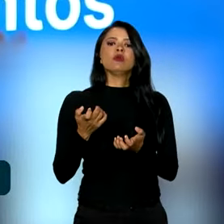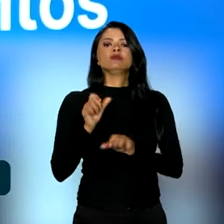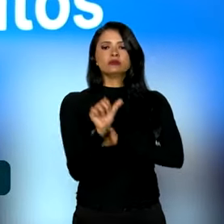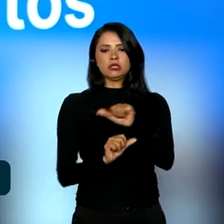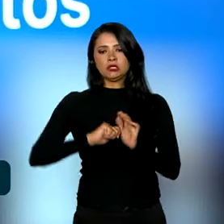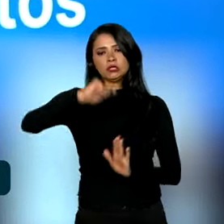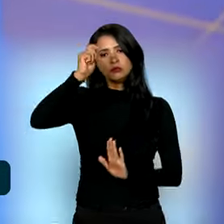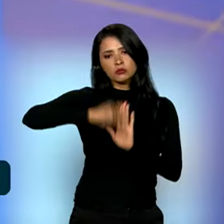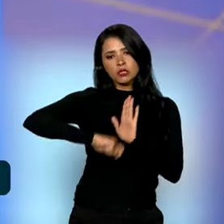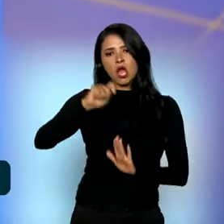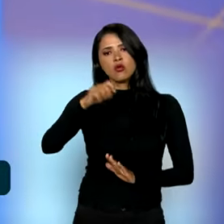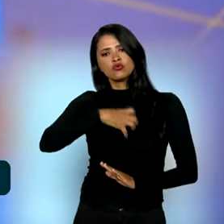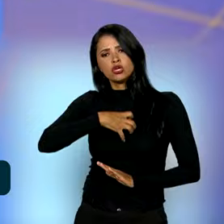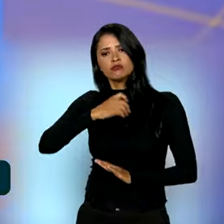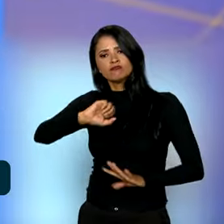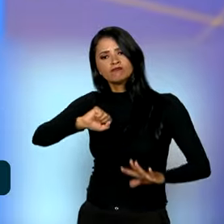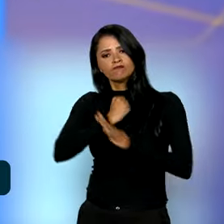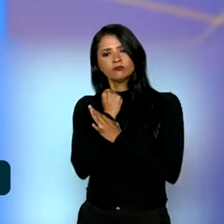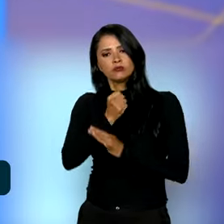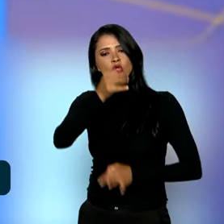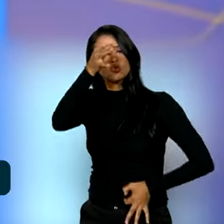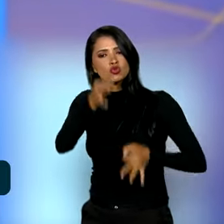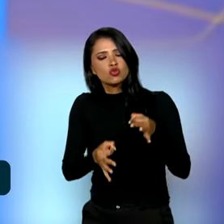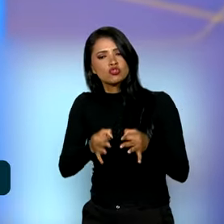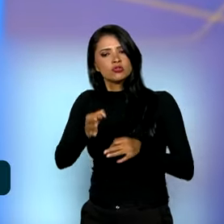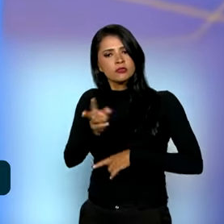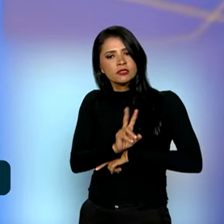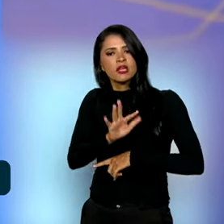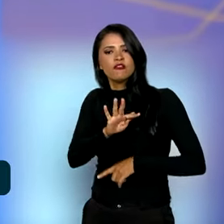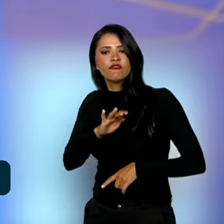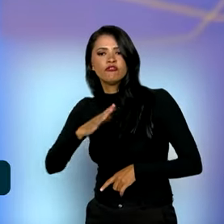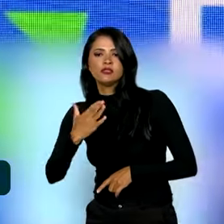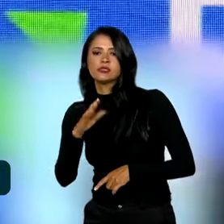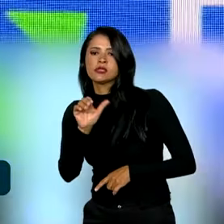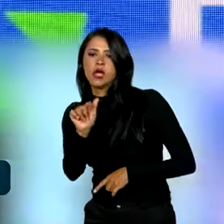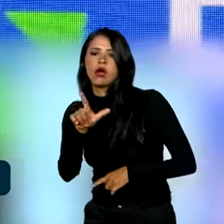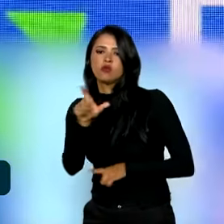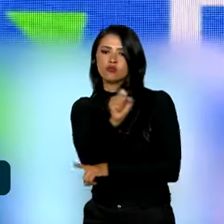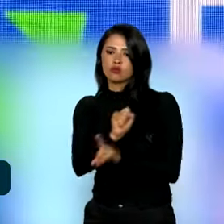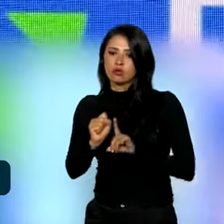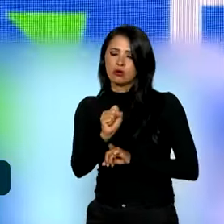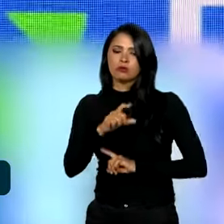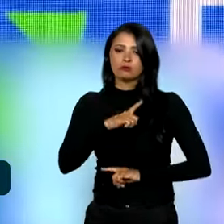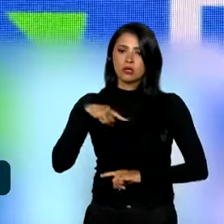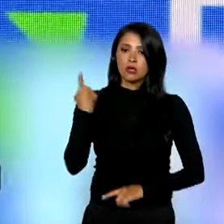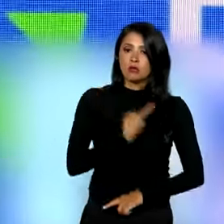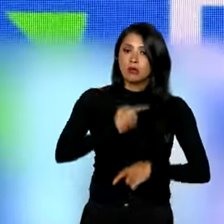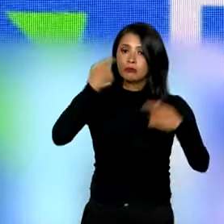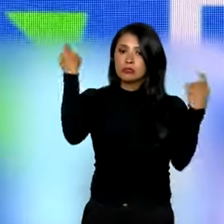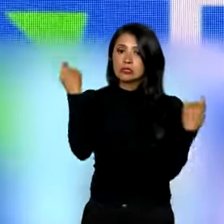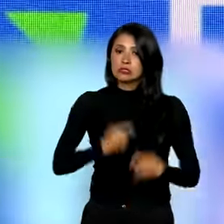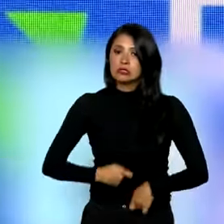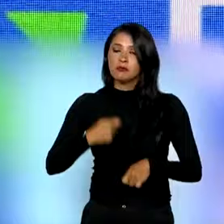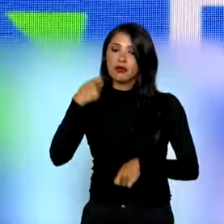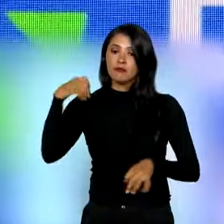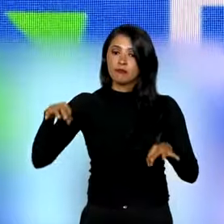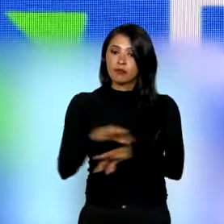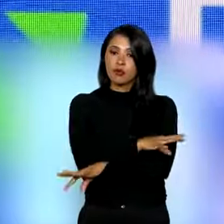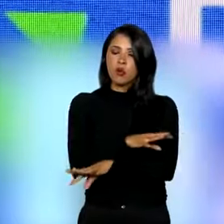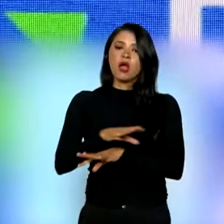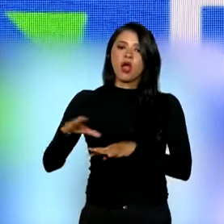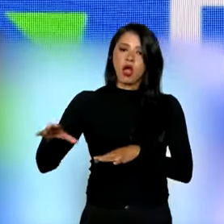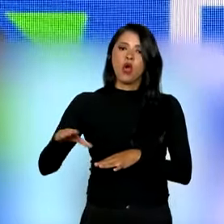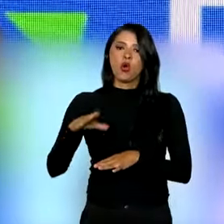tributária como forma de garantir justiça fiscal e social. Nós precisamos fechar o gap do